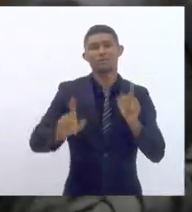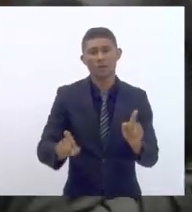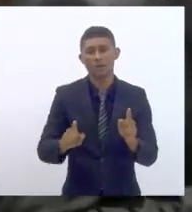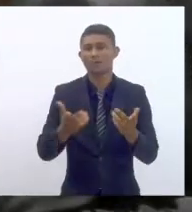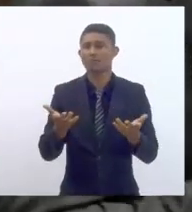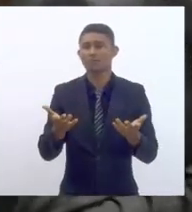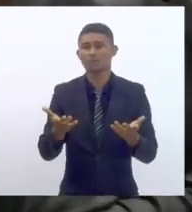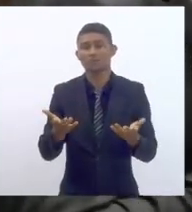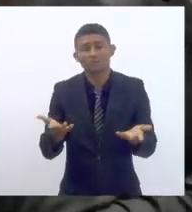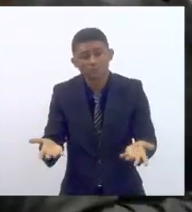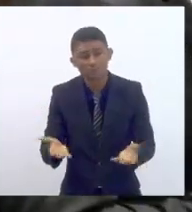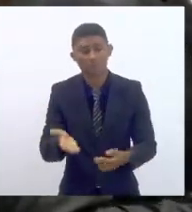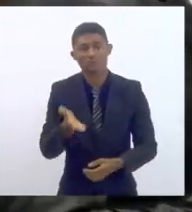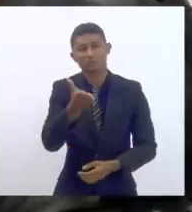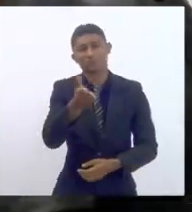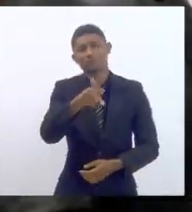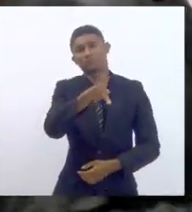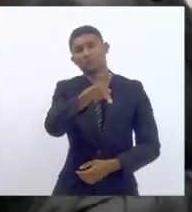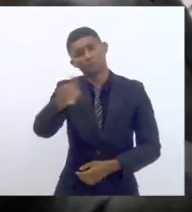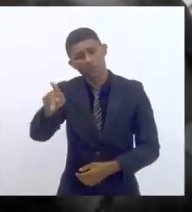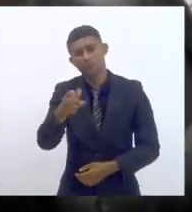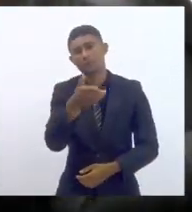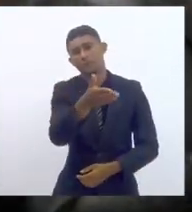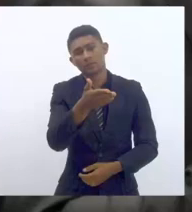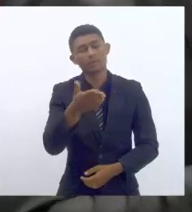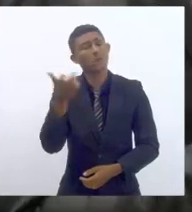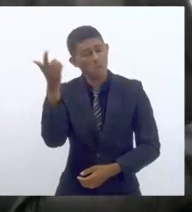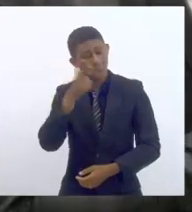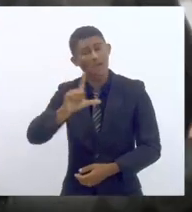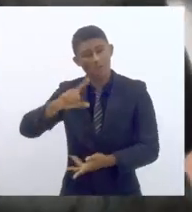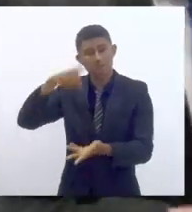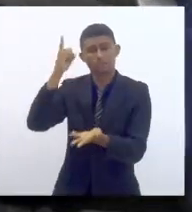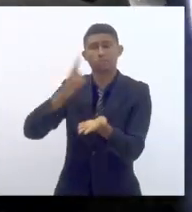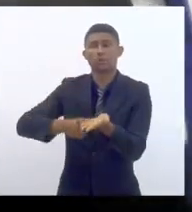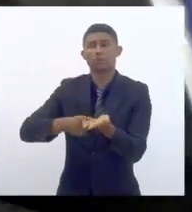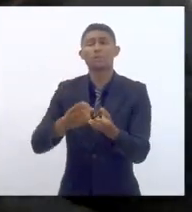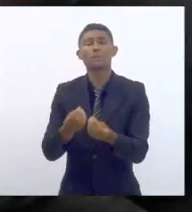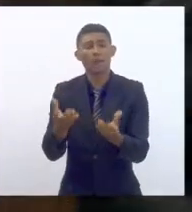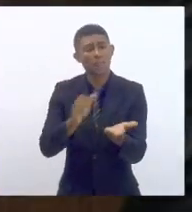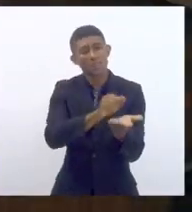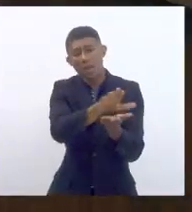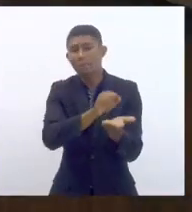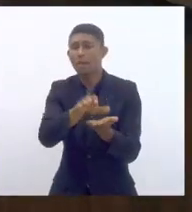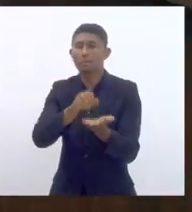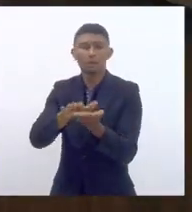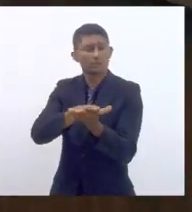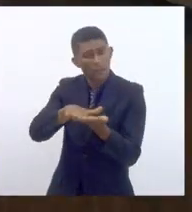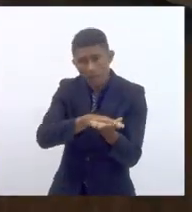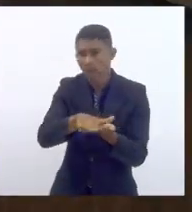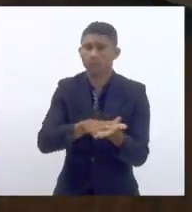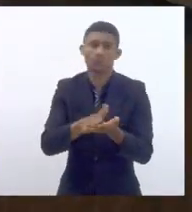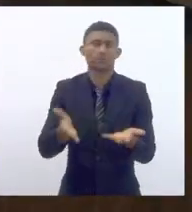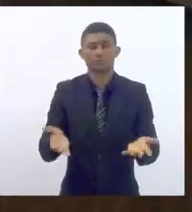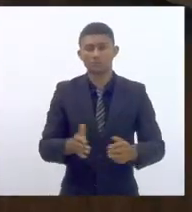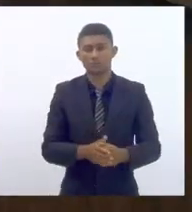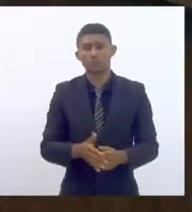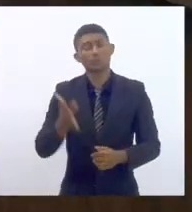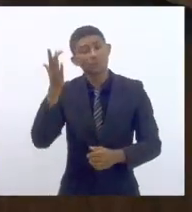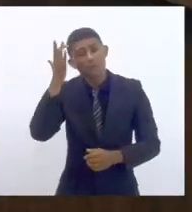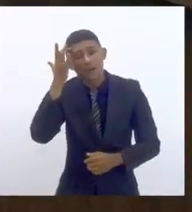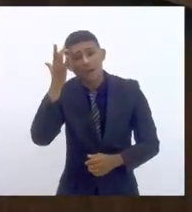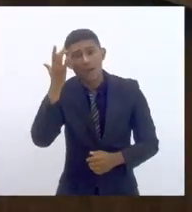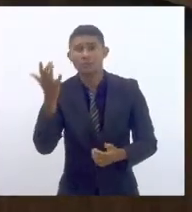Deixa eu contribuir. E o presidente fez a negociação para que não haja demissão. Eu acho que é o que